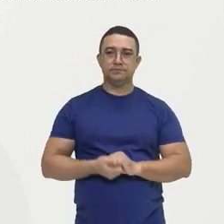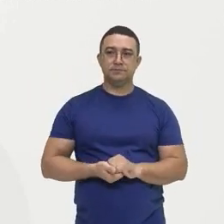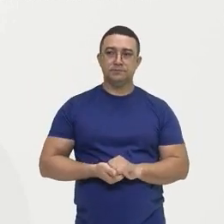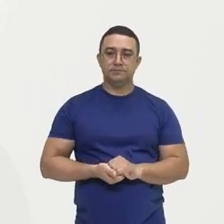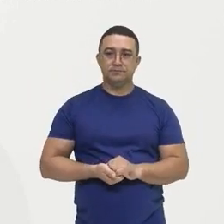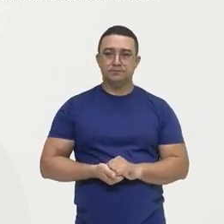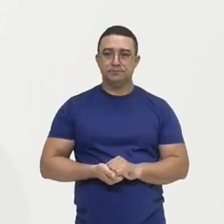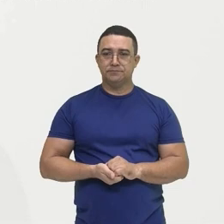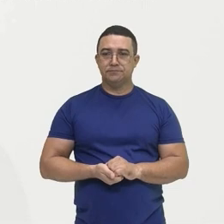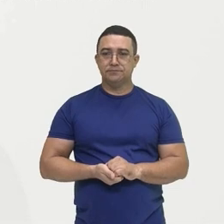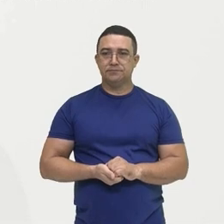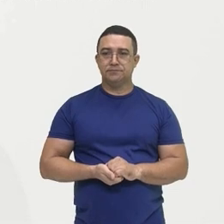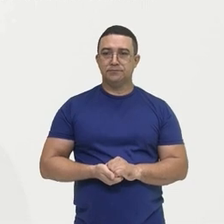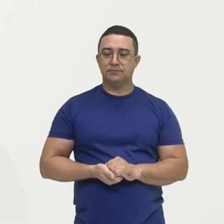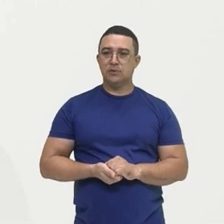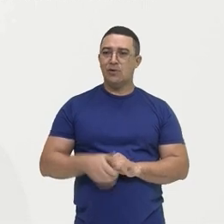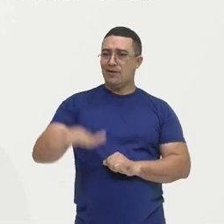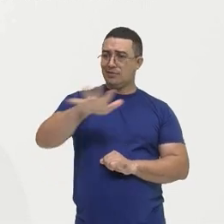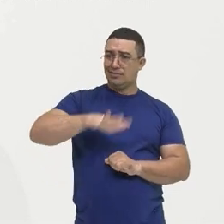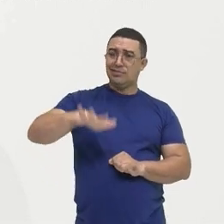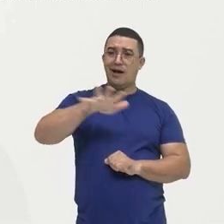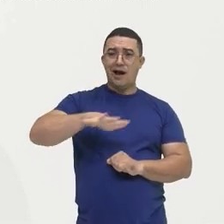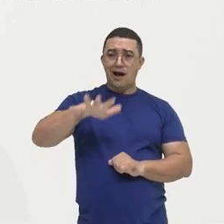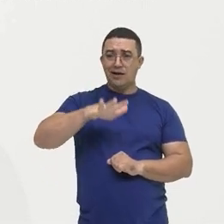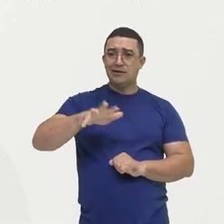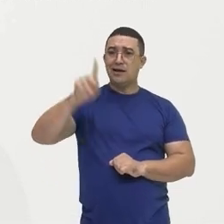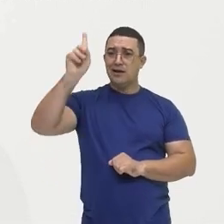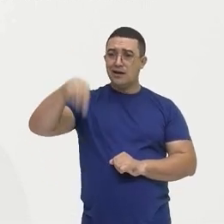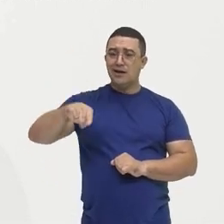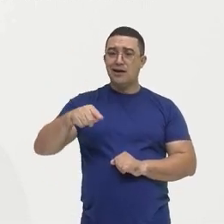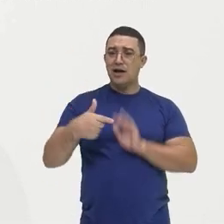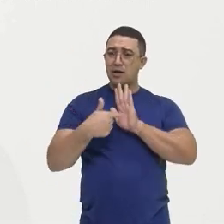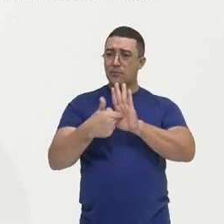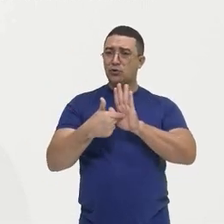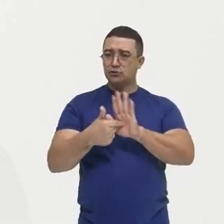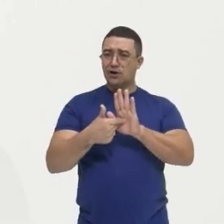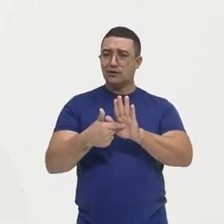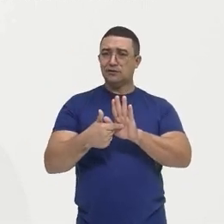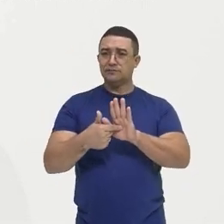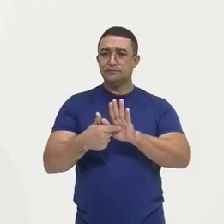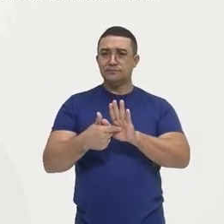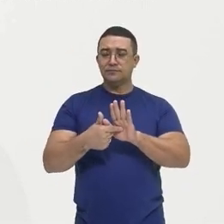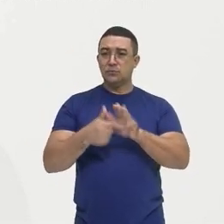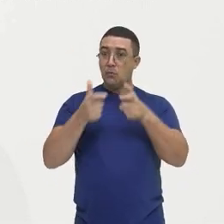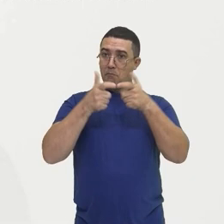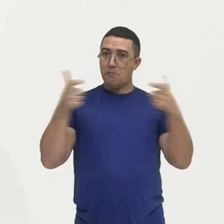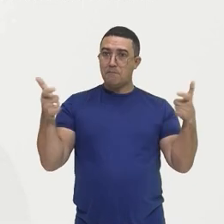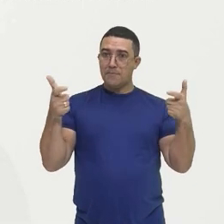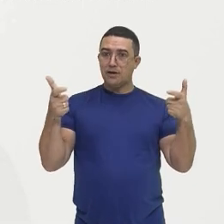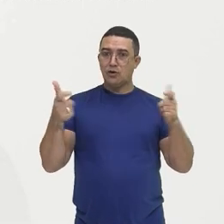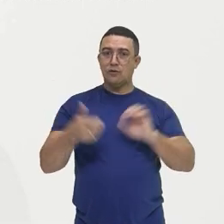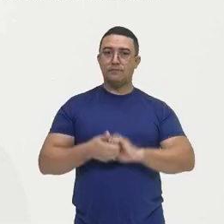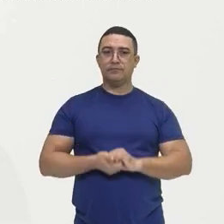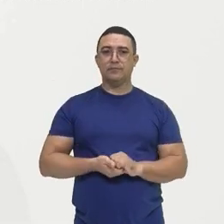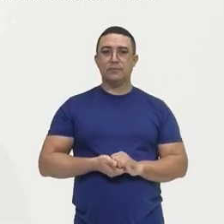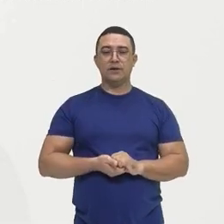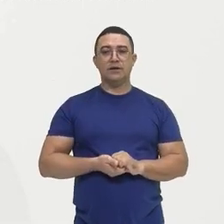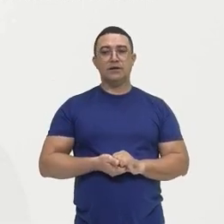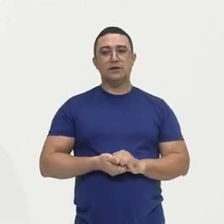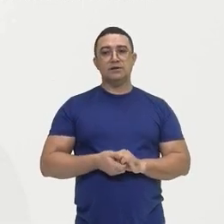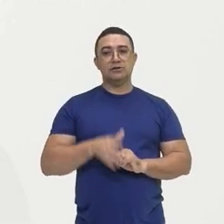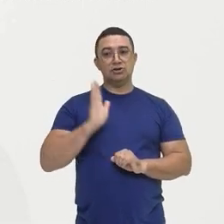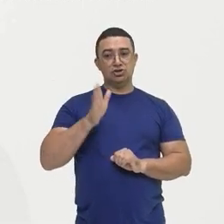aqui. Essa área, ela está bem representada aqui, né? Bem maior. Já na projeção